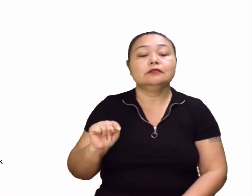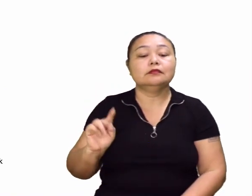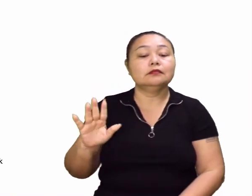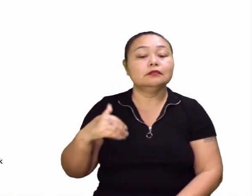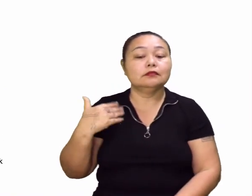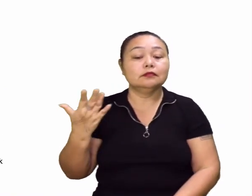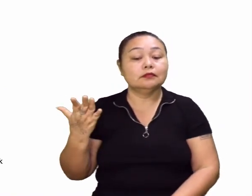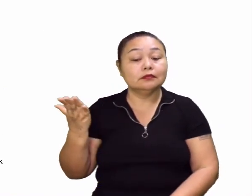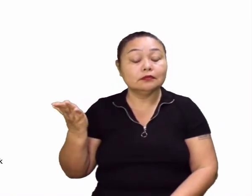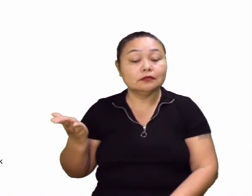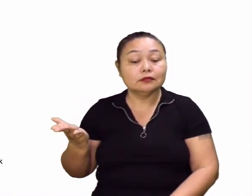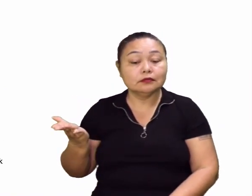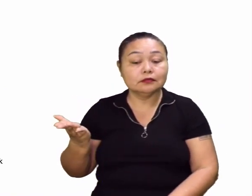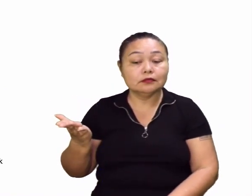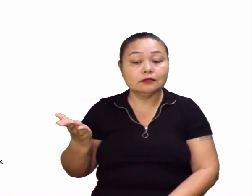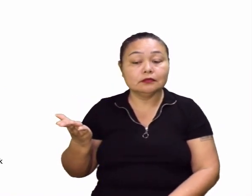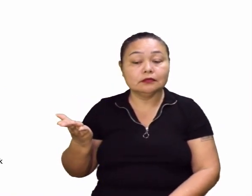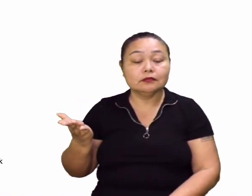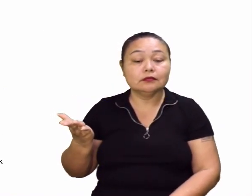Olha aí.